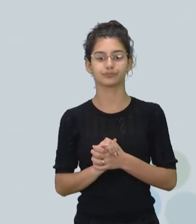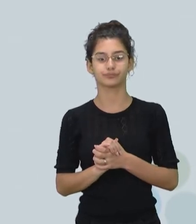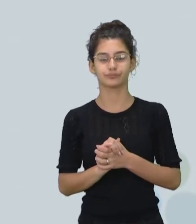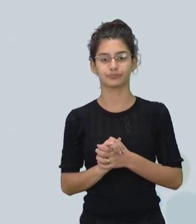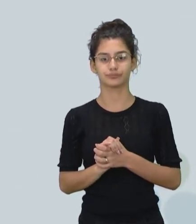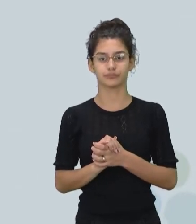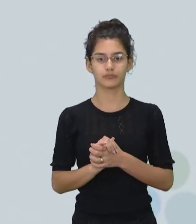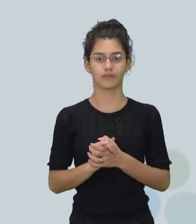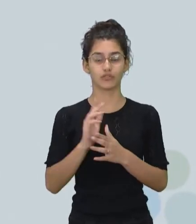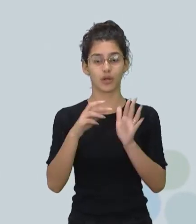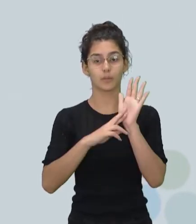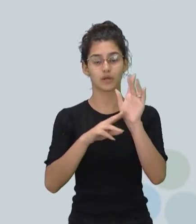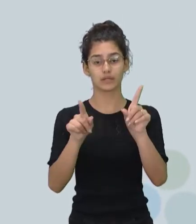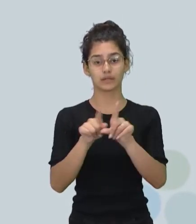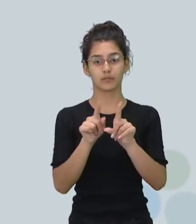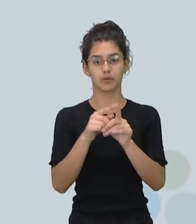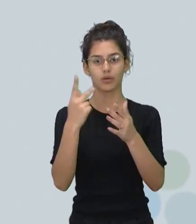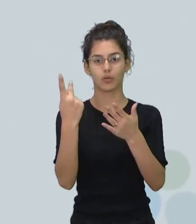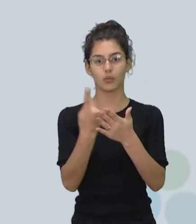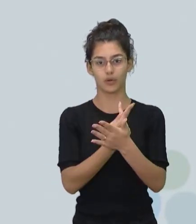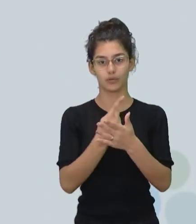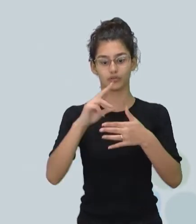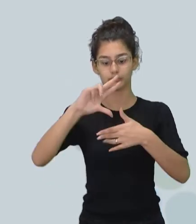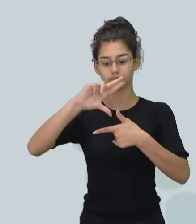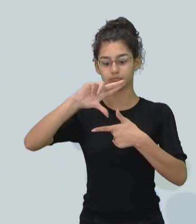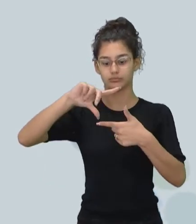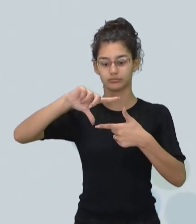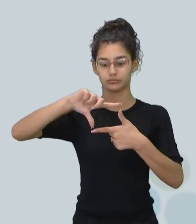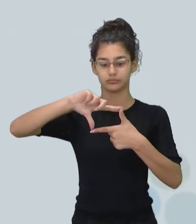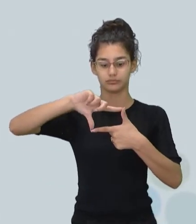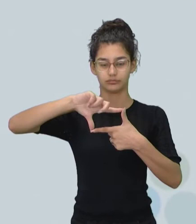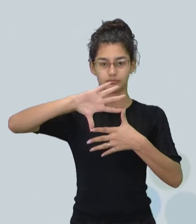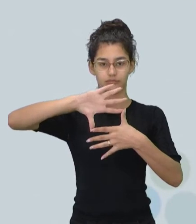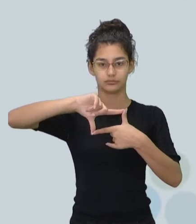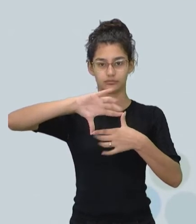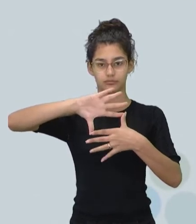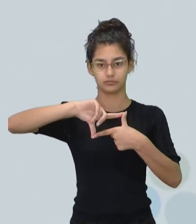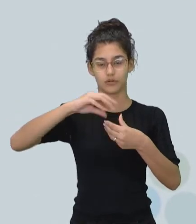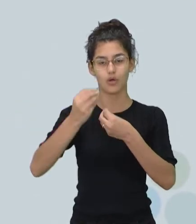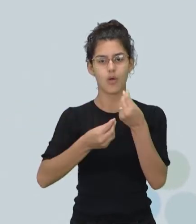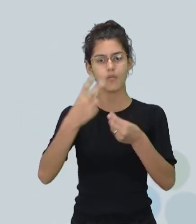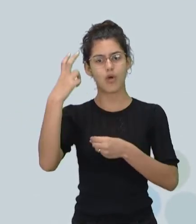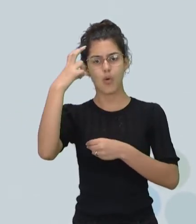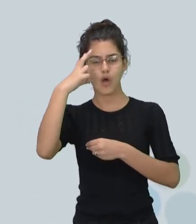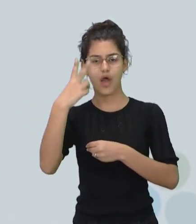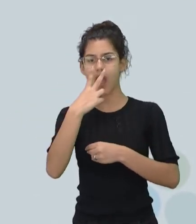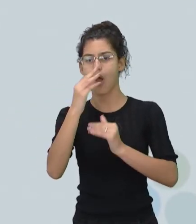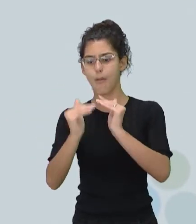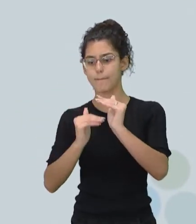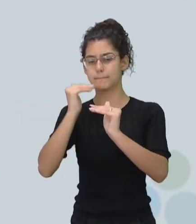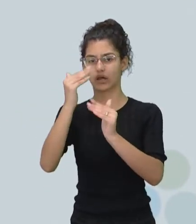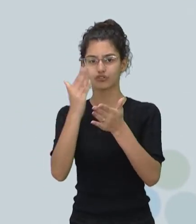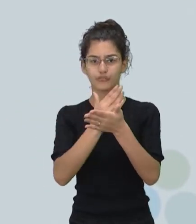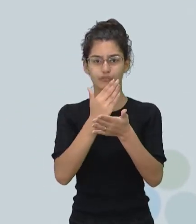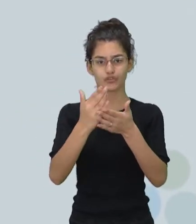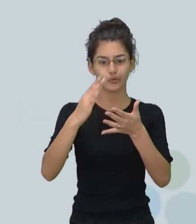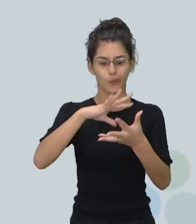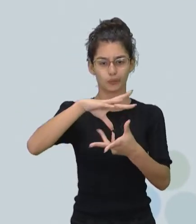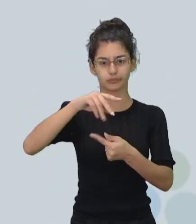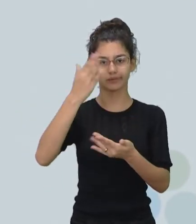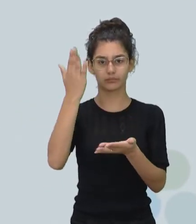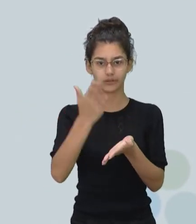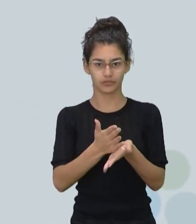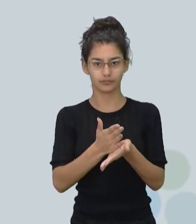também já demonstra um certo etnocentrismo, né? Como que uma cultura se acha tão superior a ponto de dividir o mundo na metade,